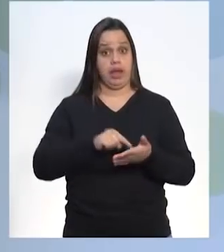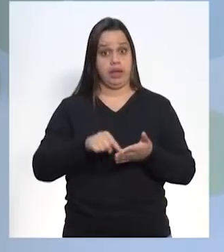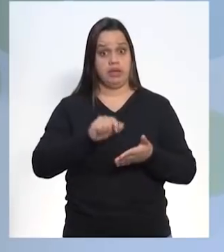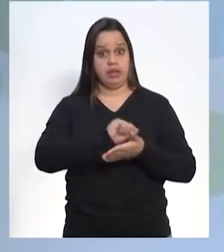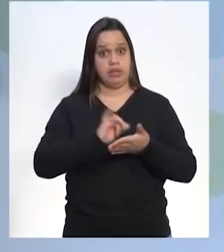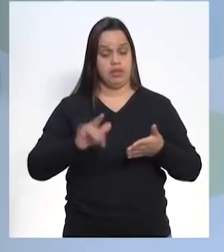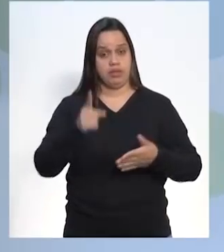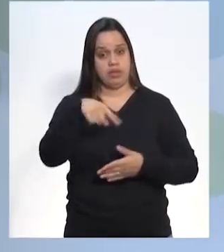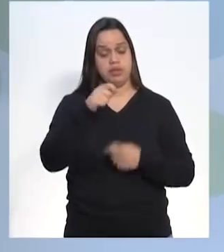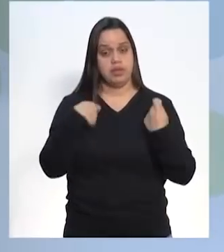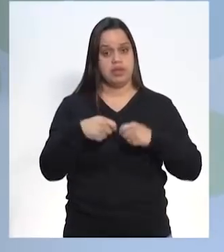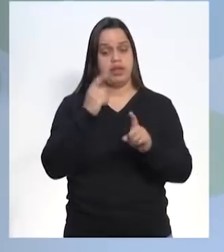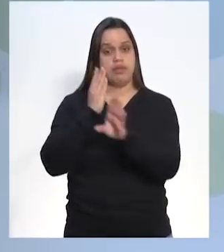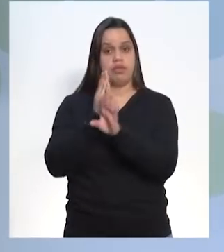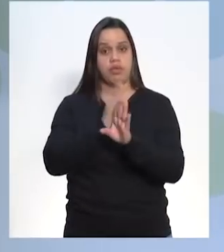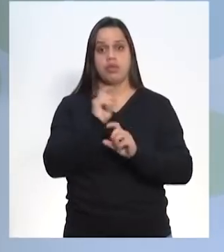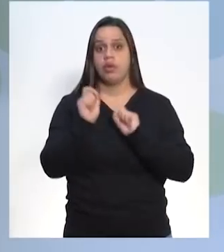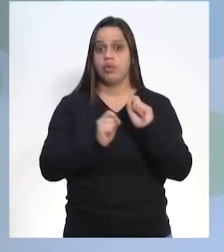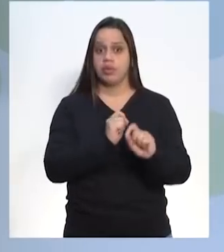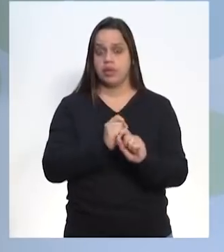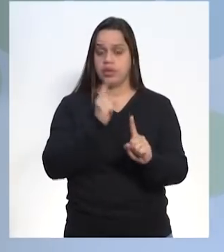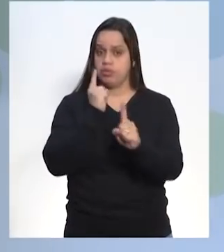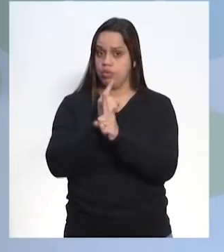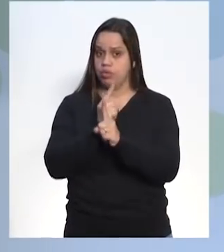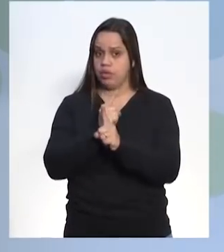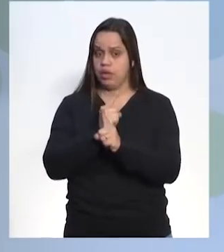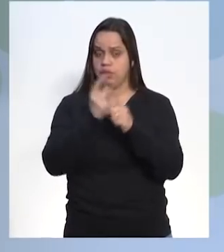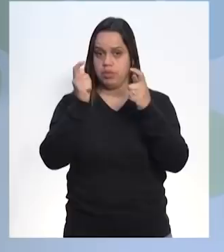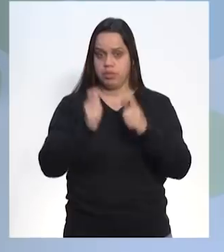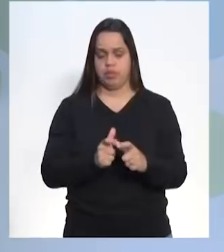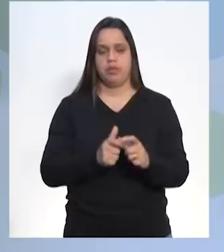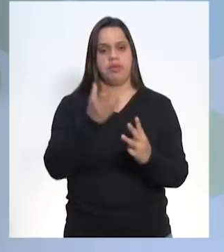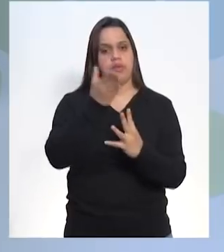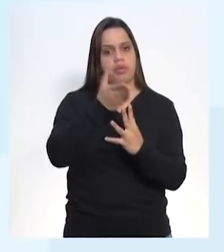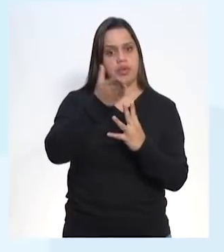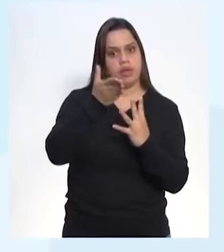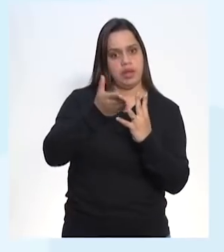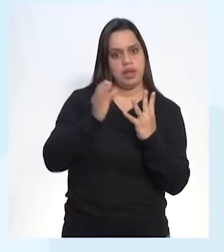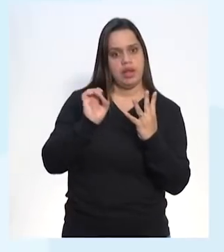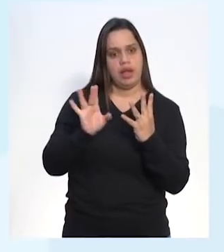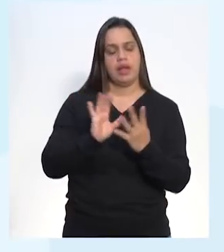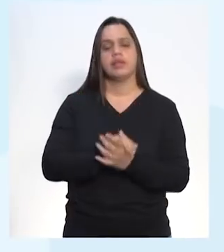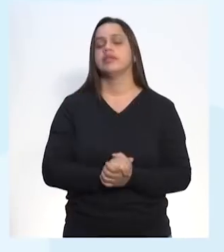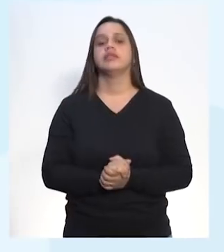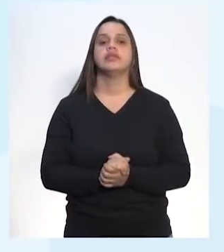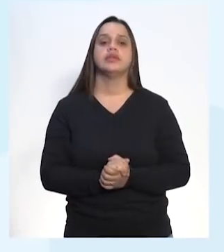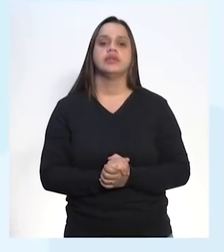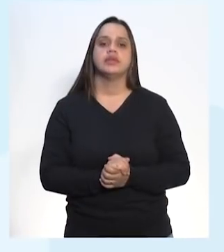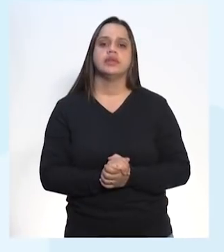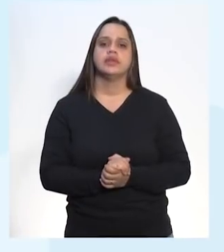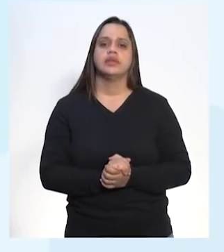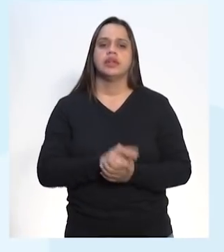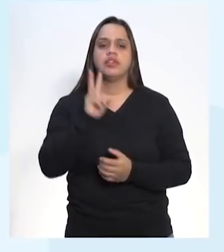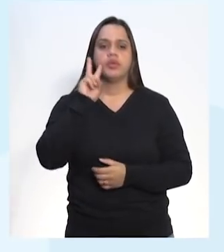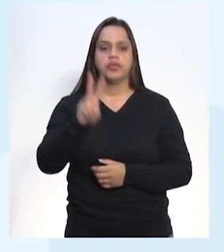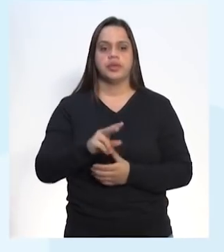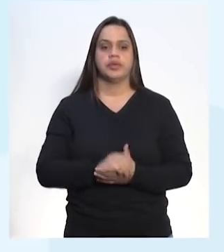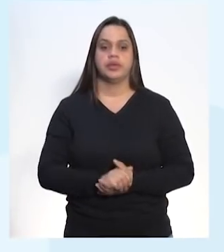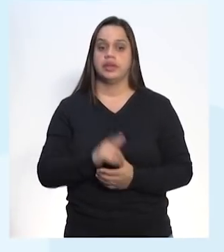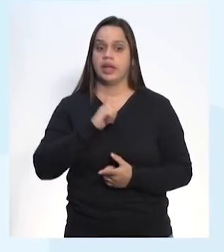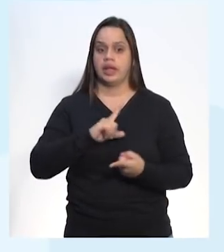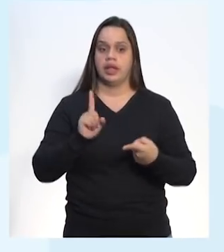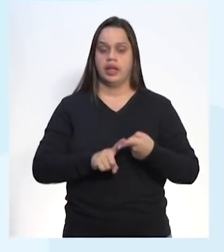tinham que identificar pela posição deles. Pode colocar na tela para eles, diretor, que vai aparecer a resposta da seguinte forma. Então, eu tenho,